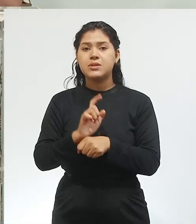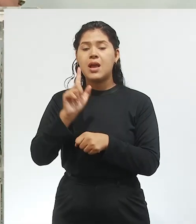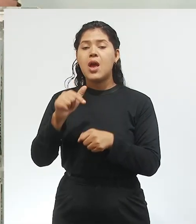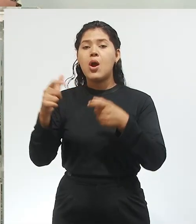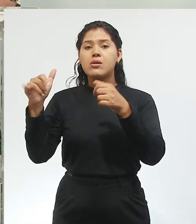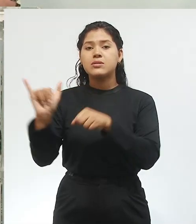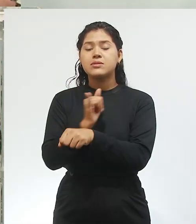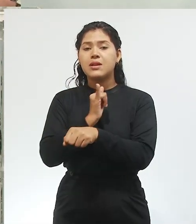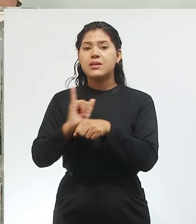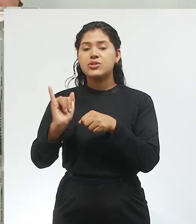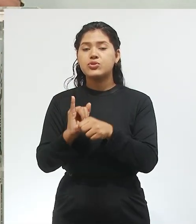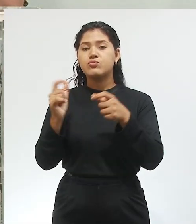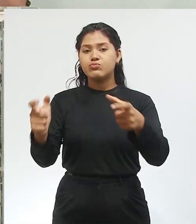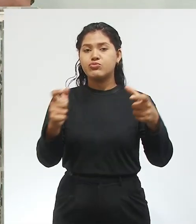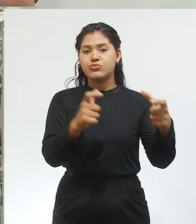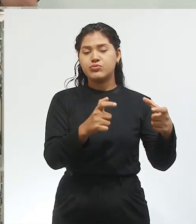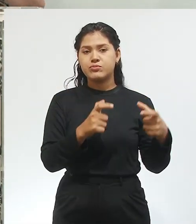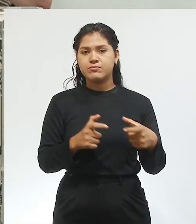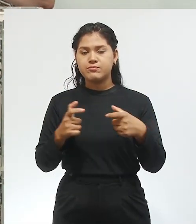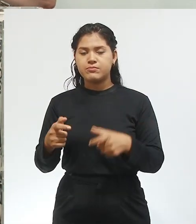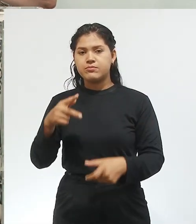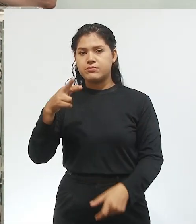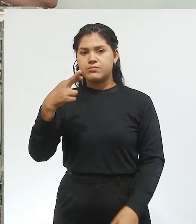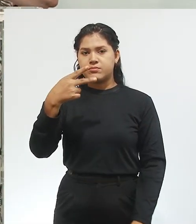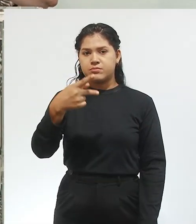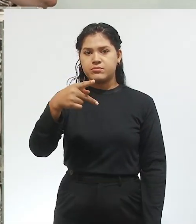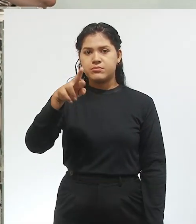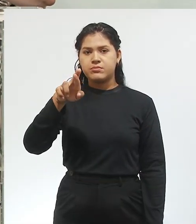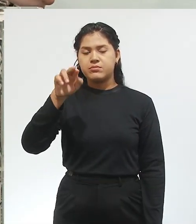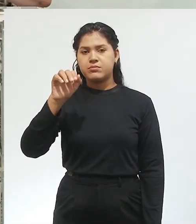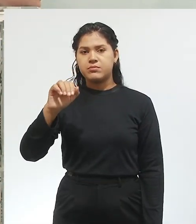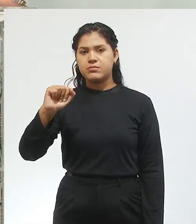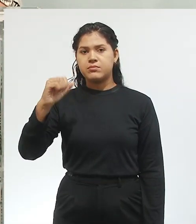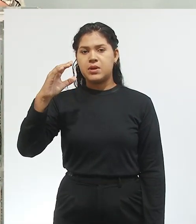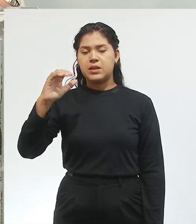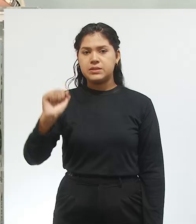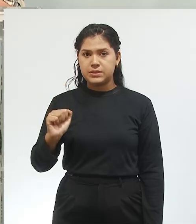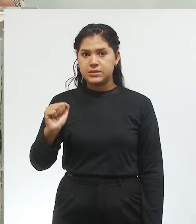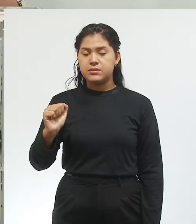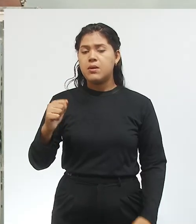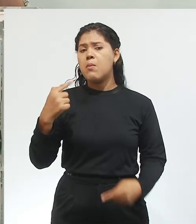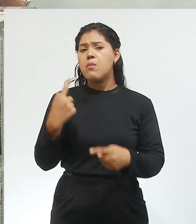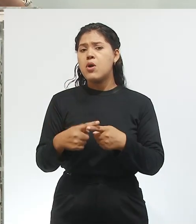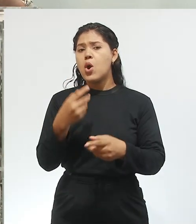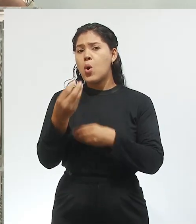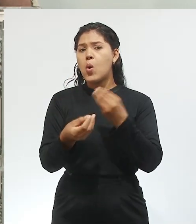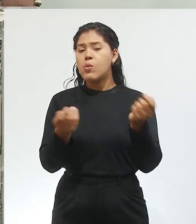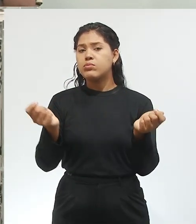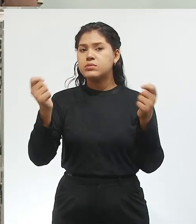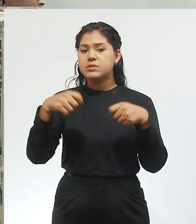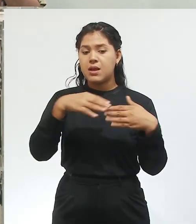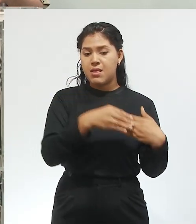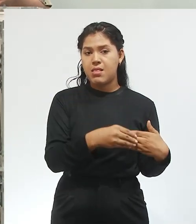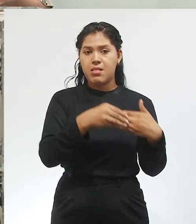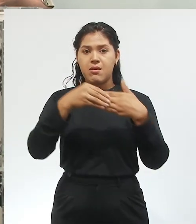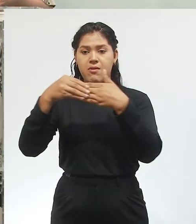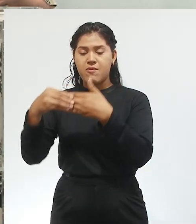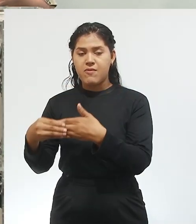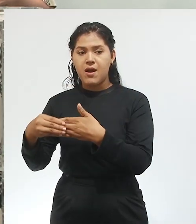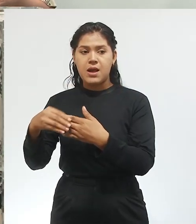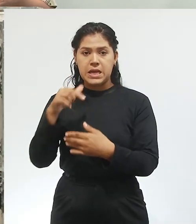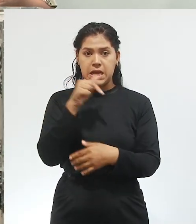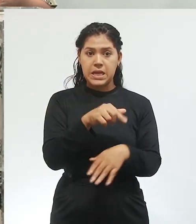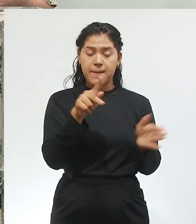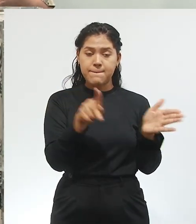de praça, né, quer dizer, como deslocar aquele serviço que é oferecido